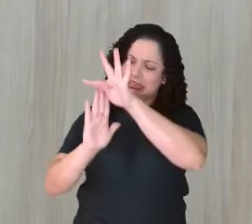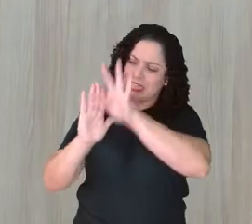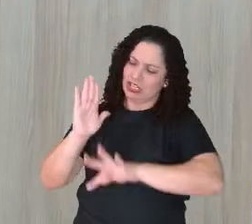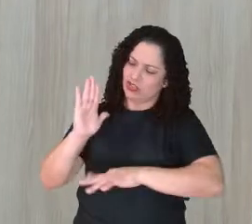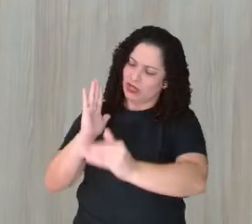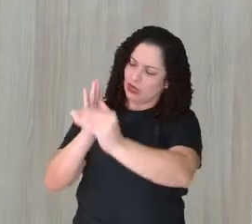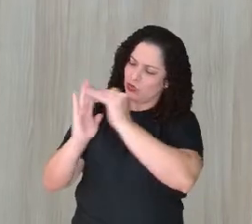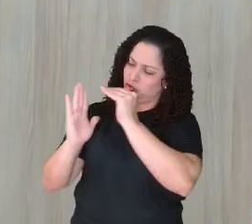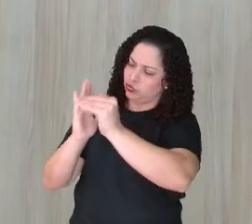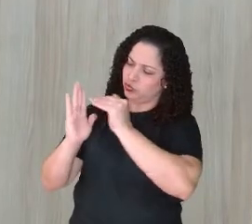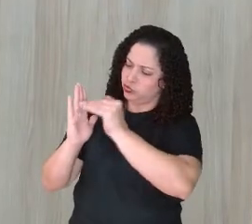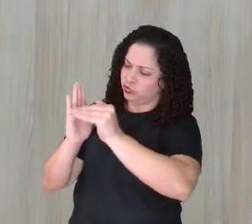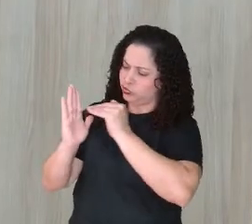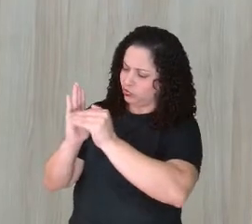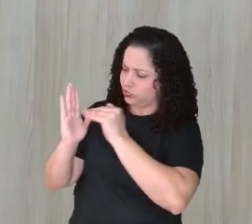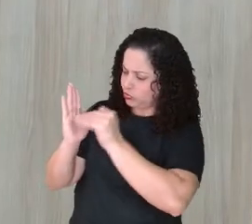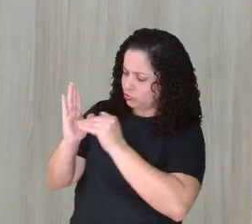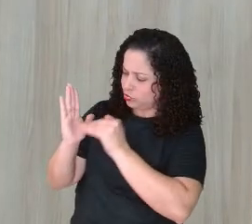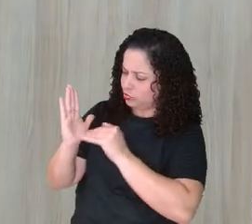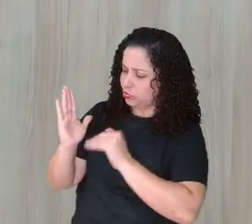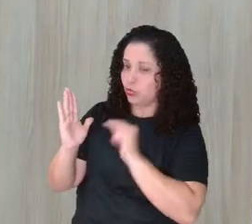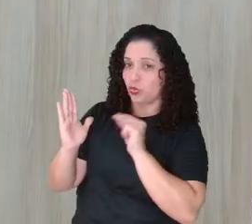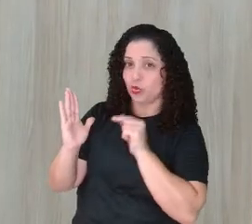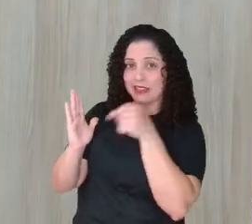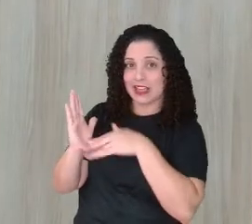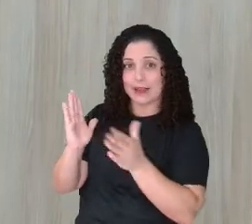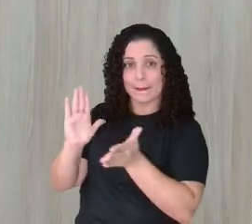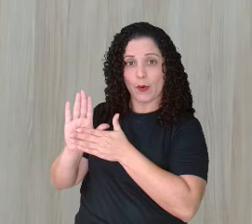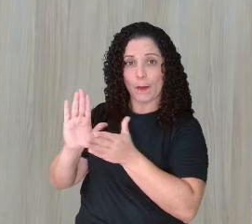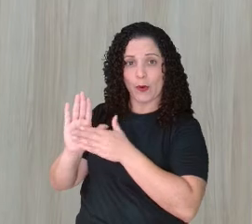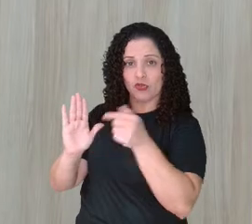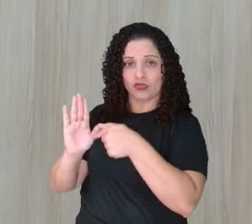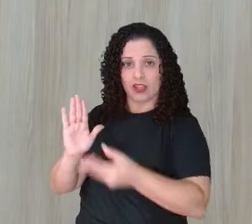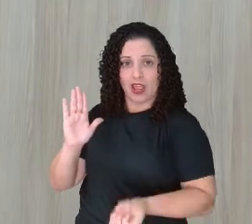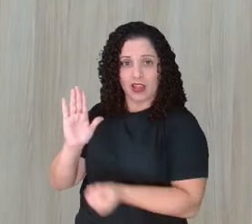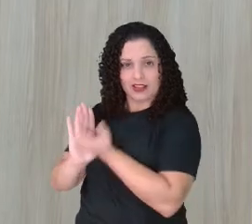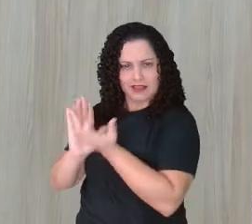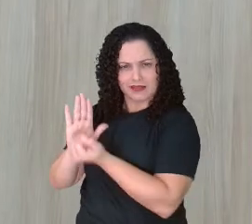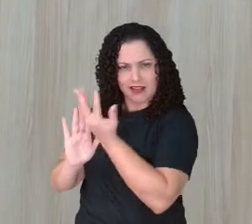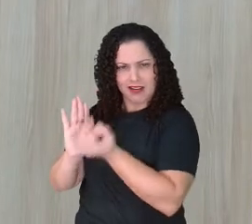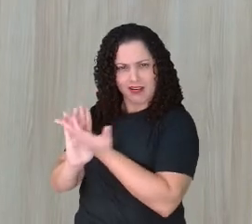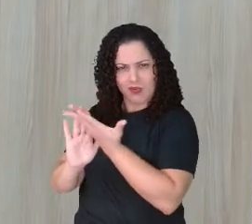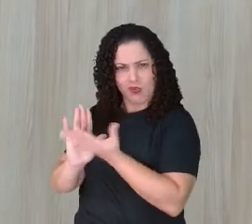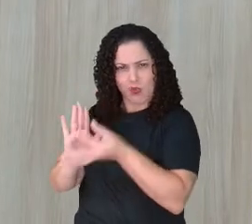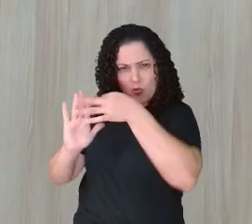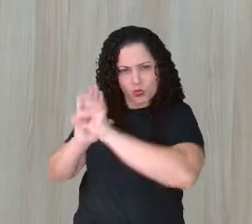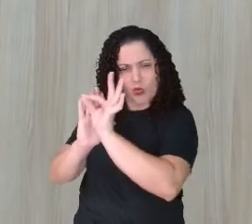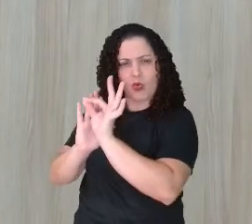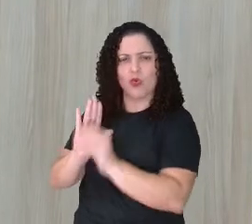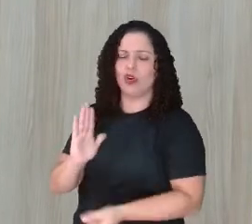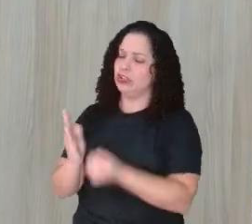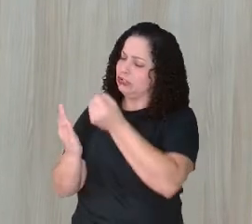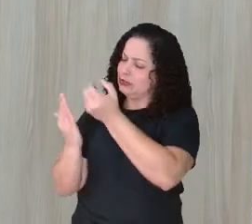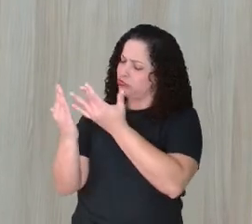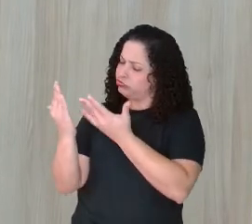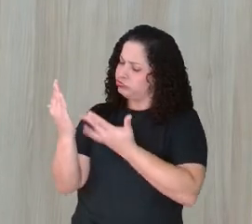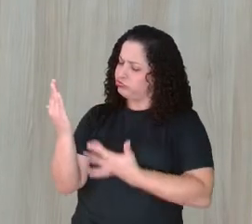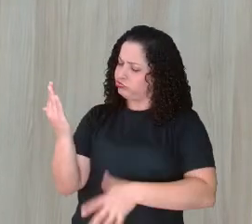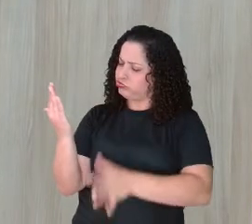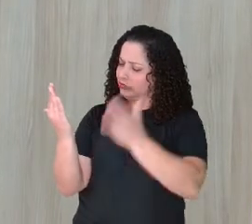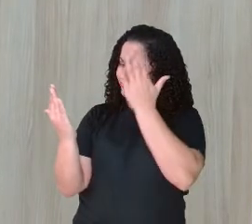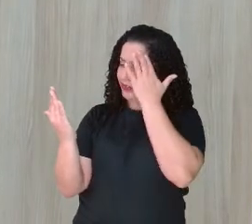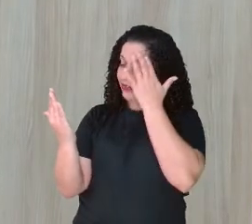que é que o autor, né, quis propor para aquele texto. Então, é preciso uma relação